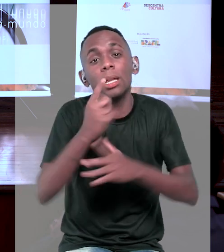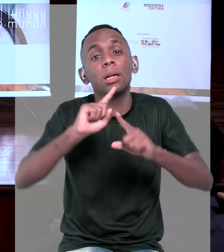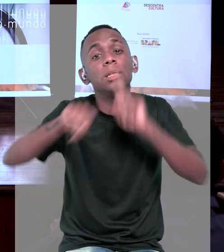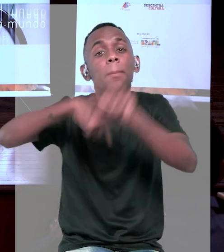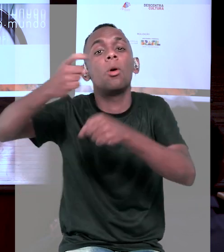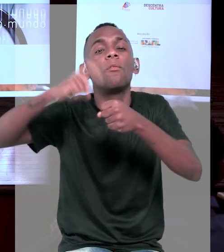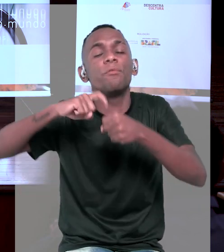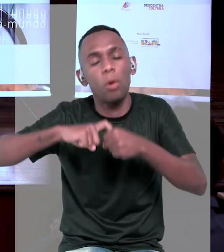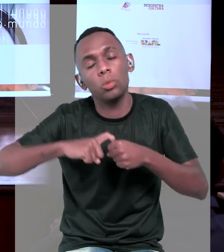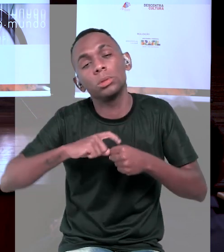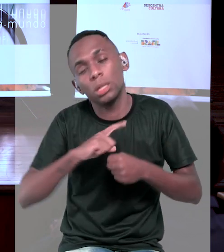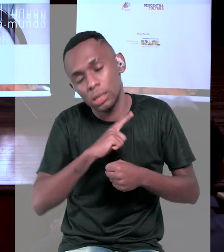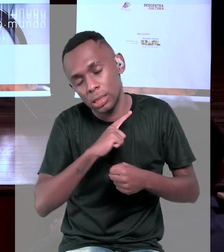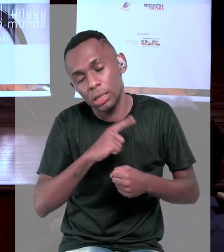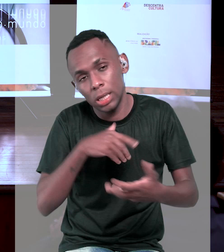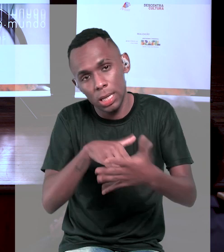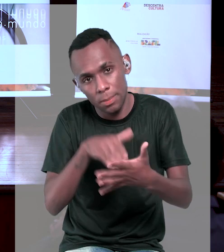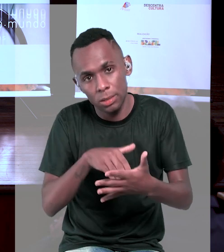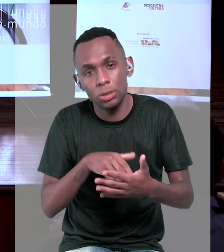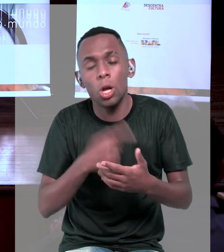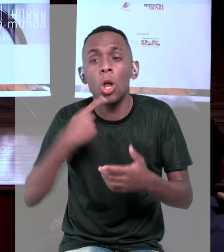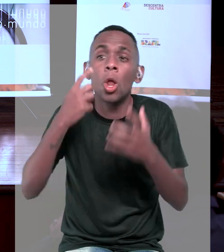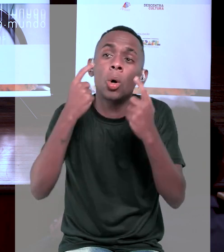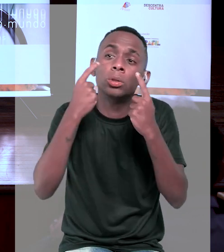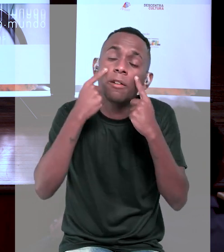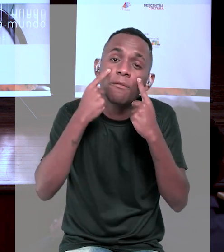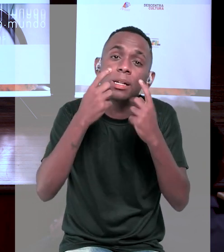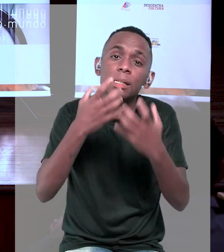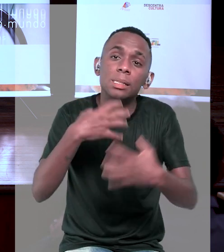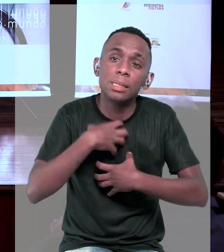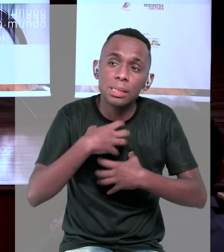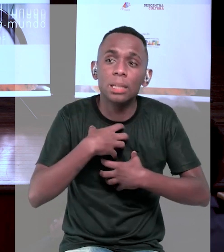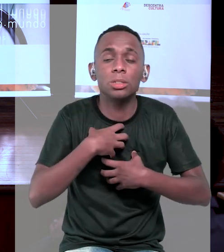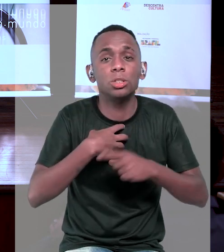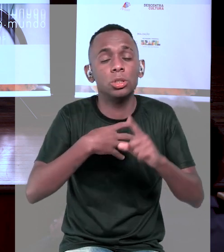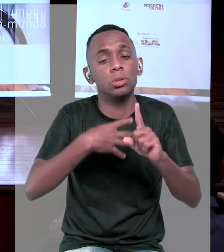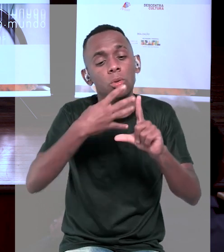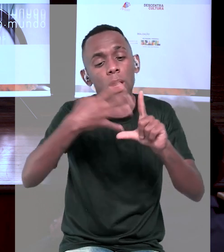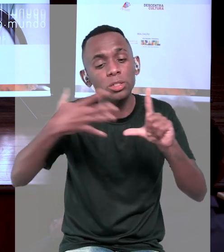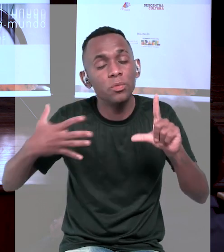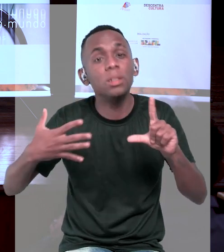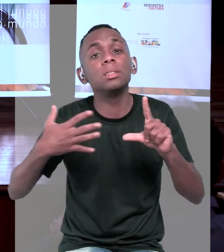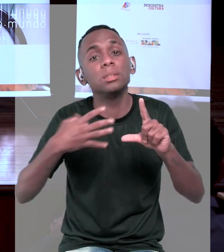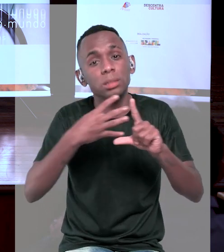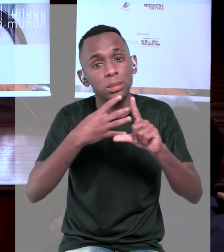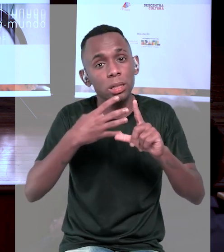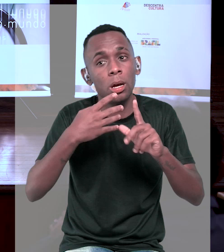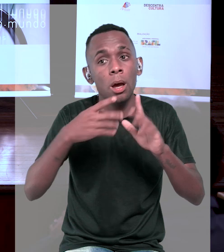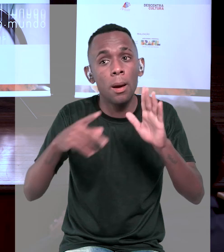A gente sente isso vendo coisas no Netflix, coisas nas grandes máquinas do